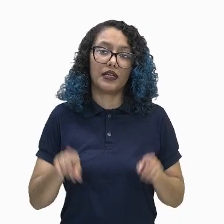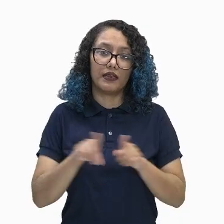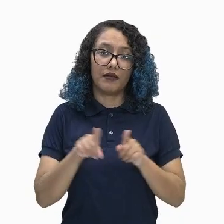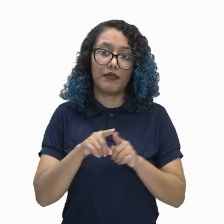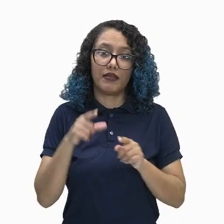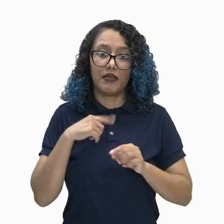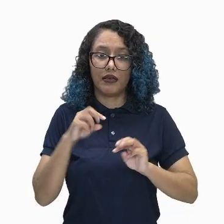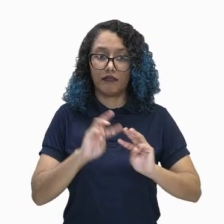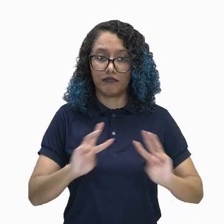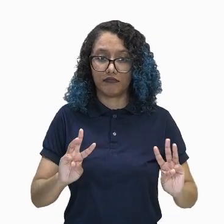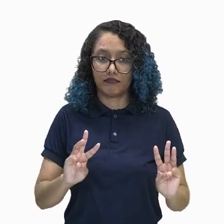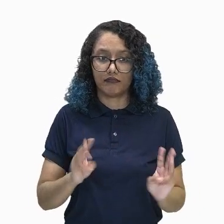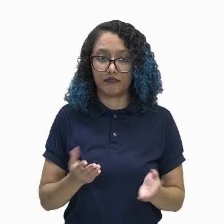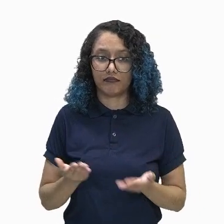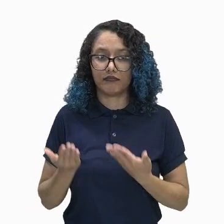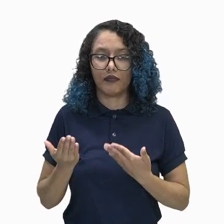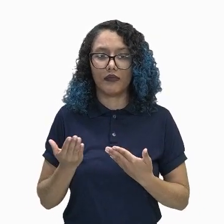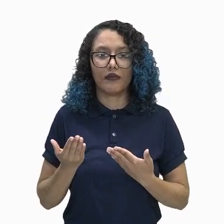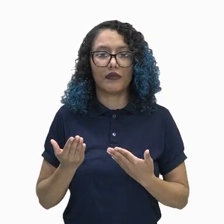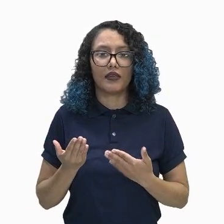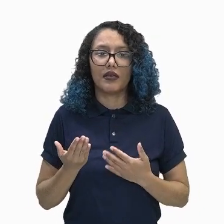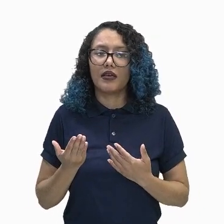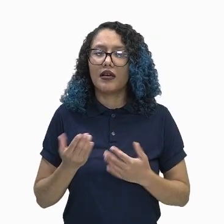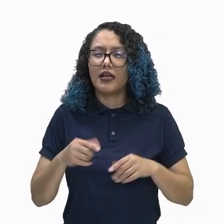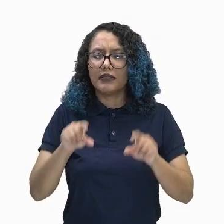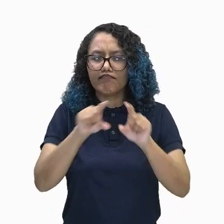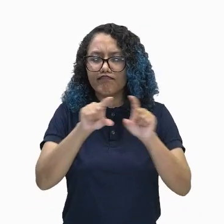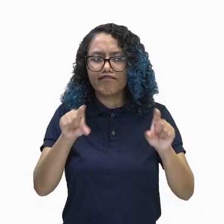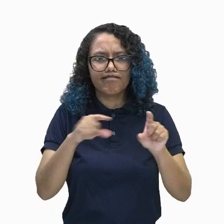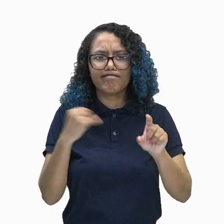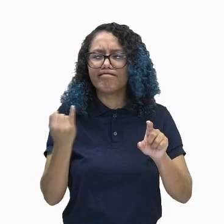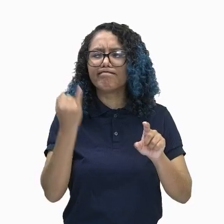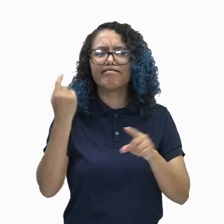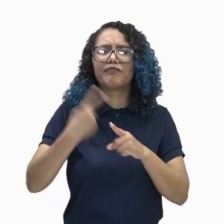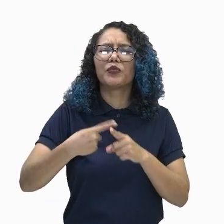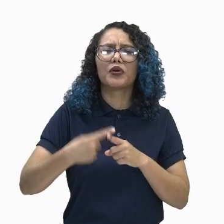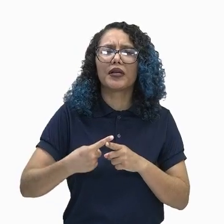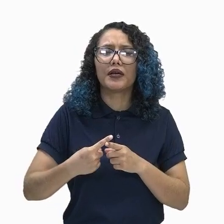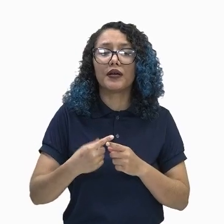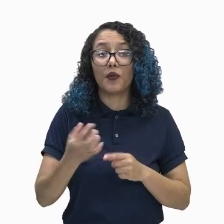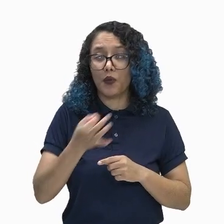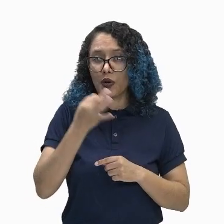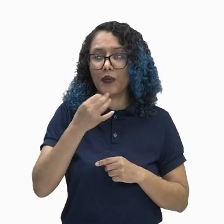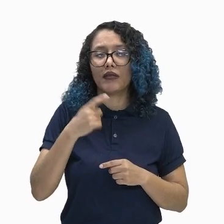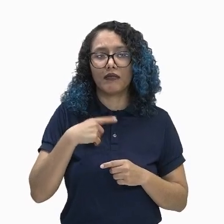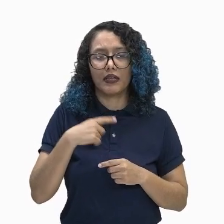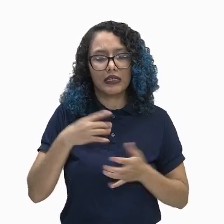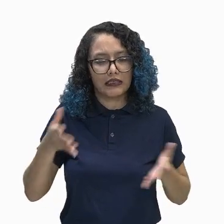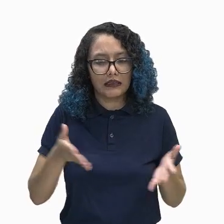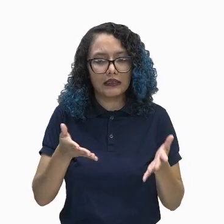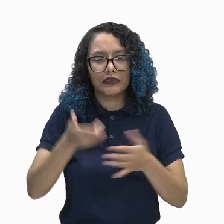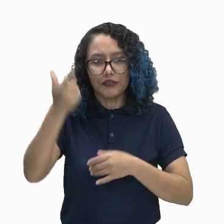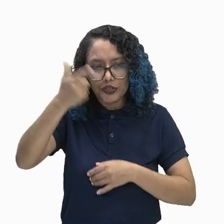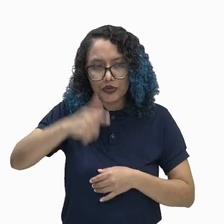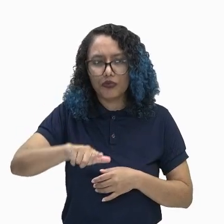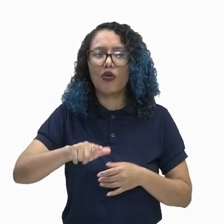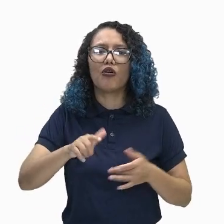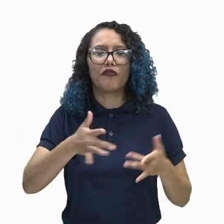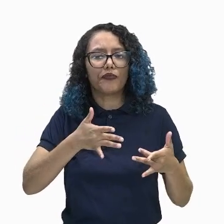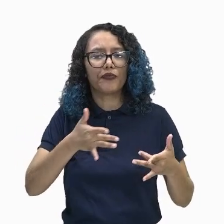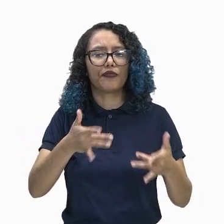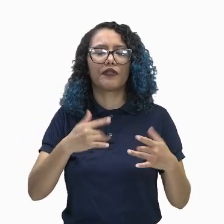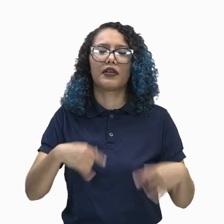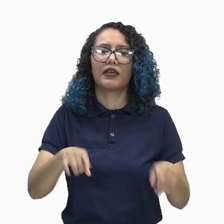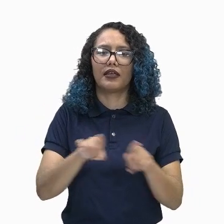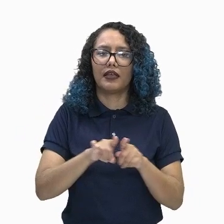que esse enunciado tem toda essa importância, porque traz um argumento, te incentiva mais uma vez a doar sangue e te